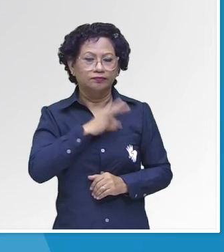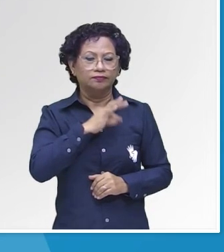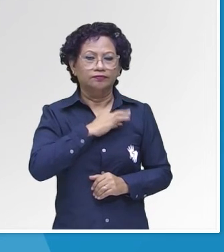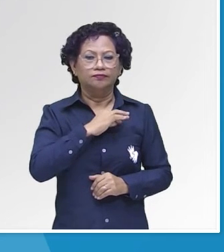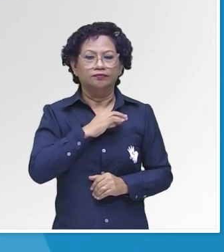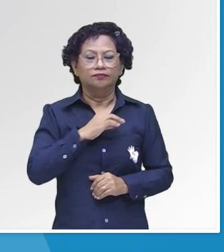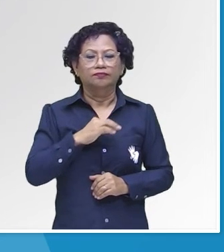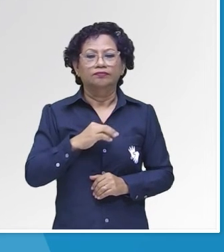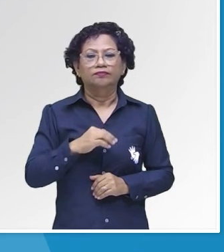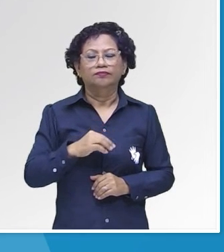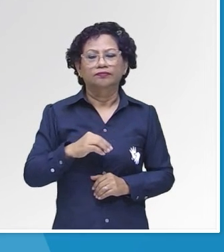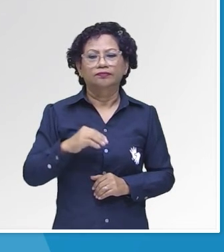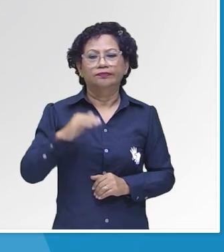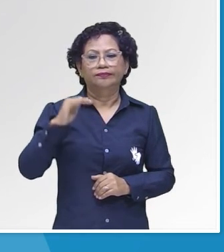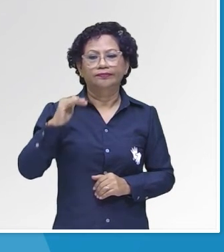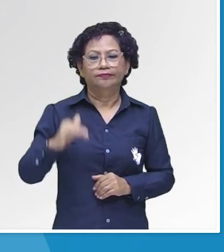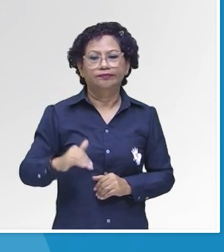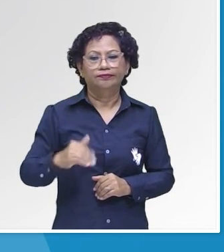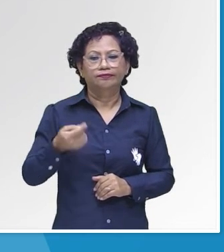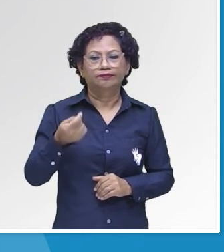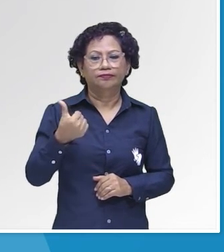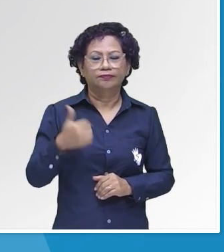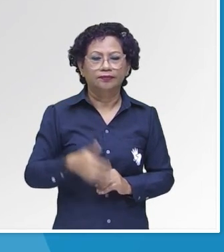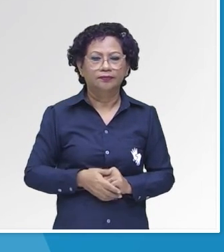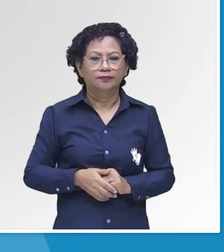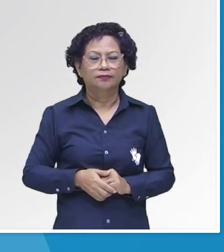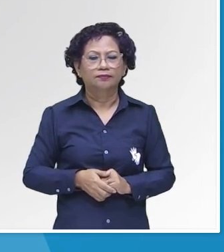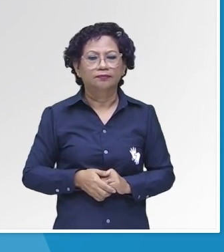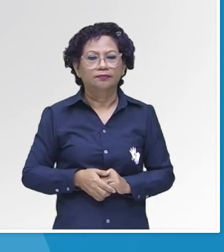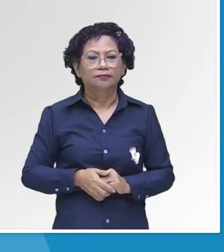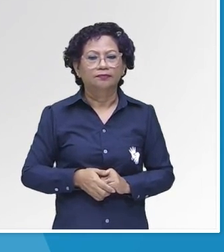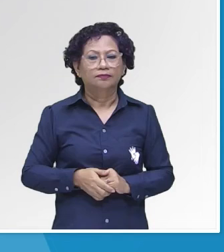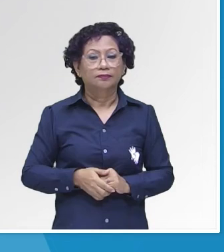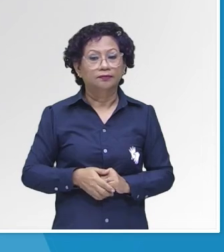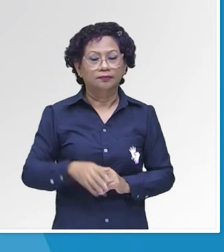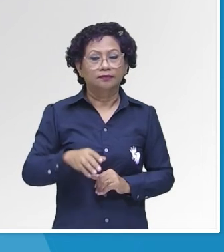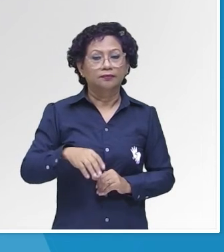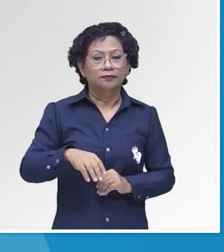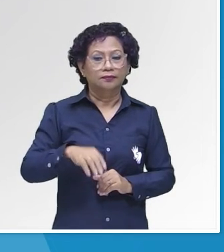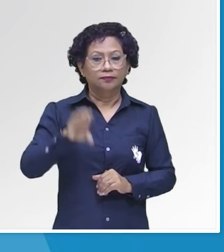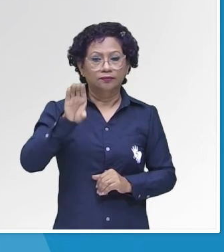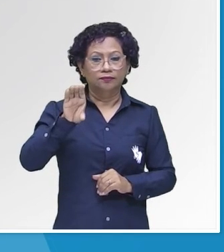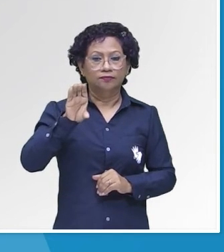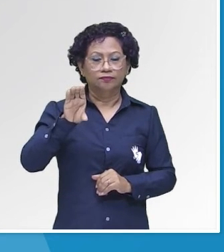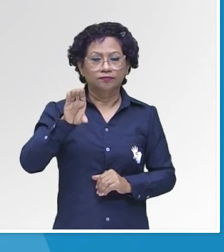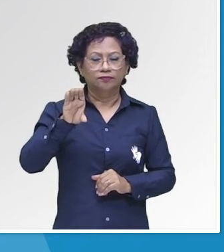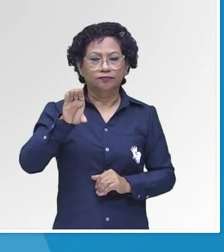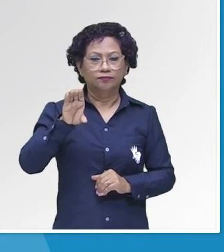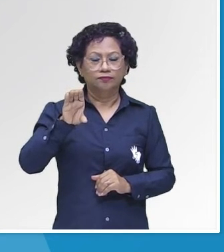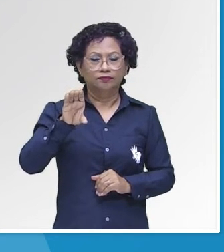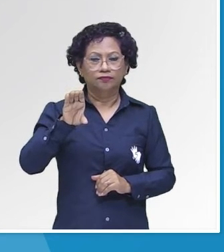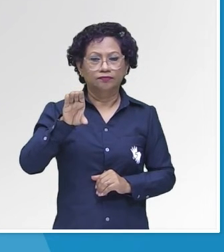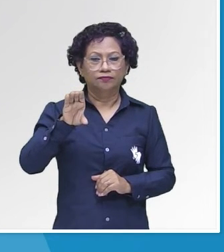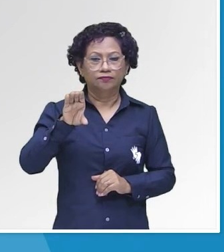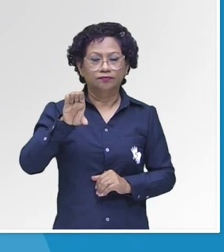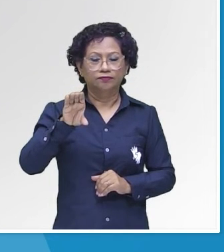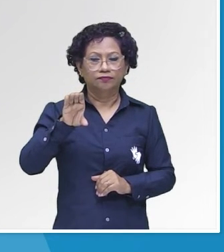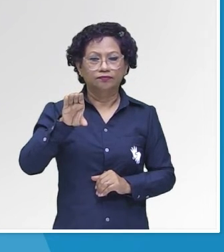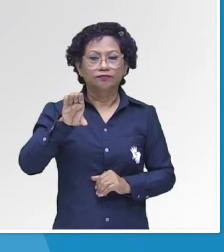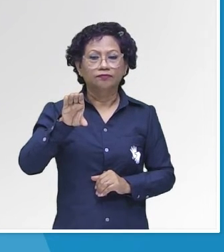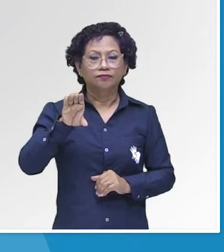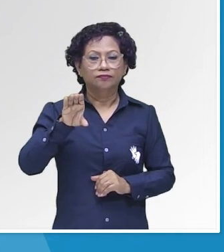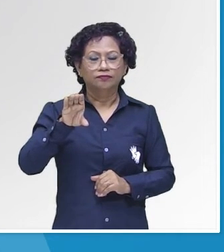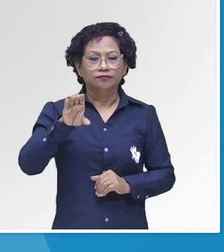desfavorecidos. A categoria C está dentro da faixa salarial, né? Então, não estão nem tão felizes, nem tão